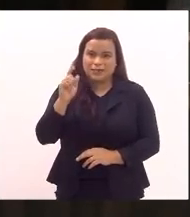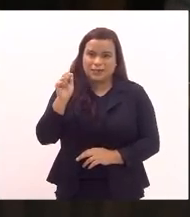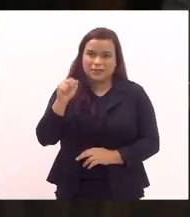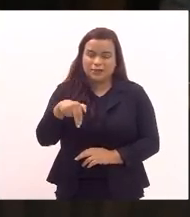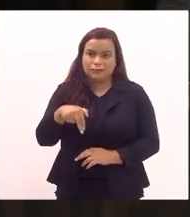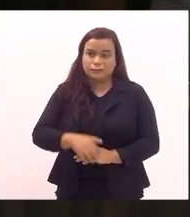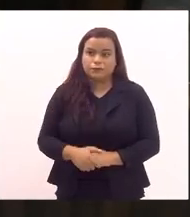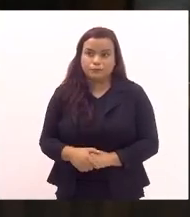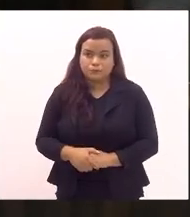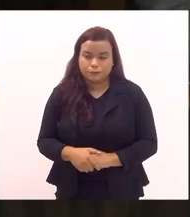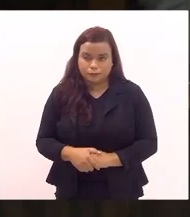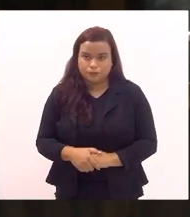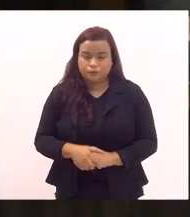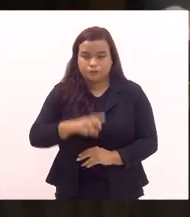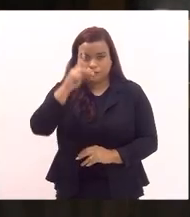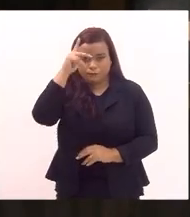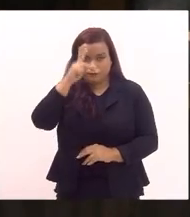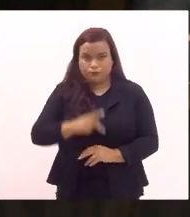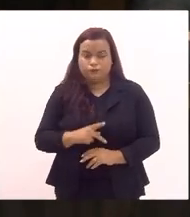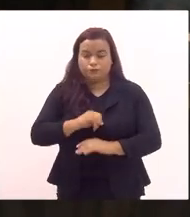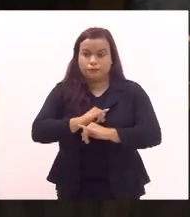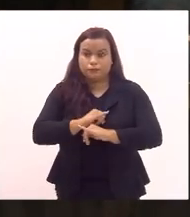a presidência